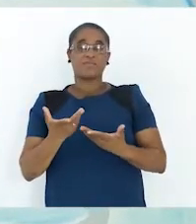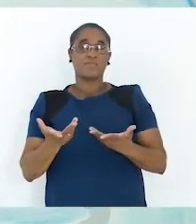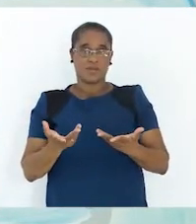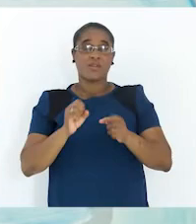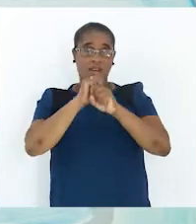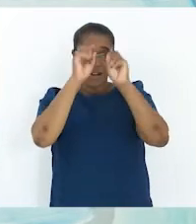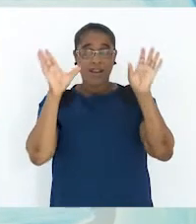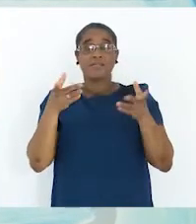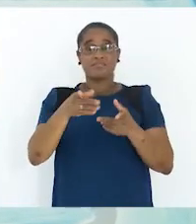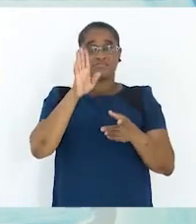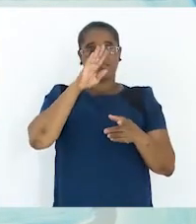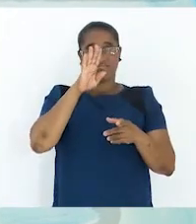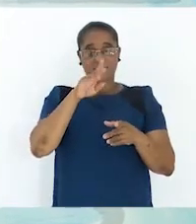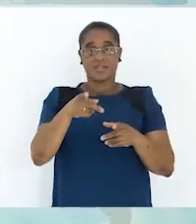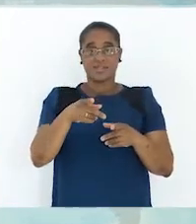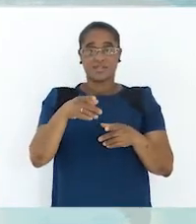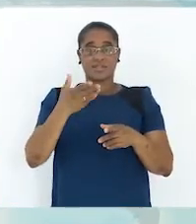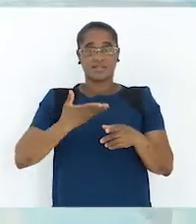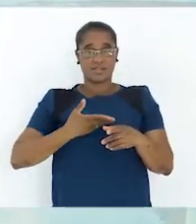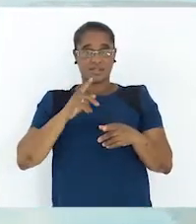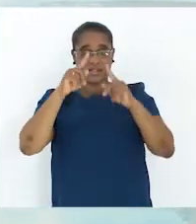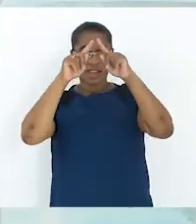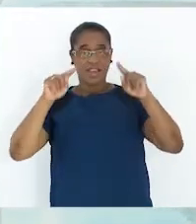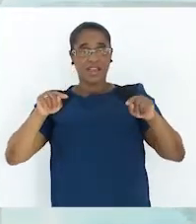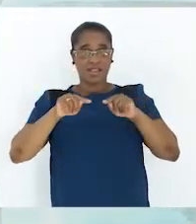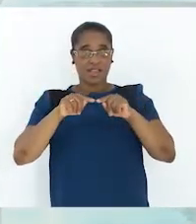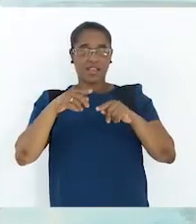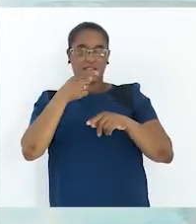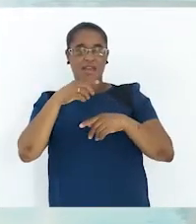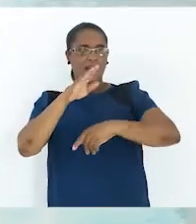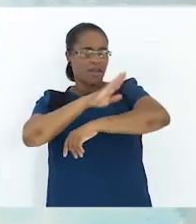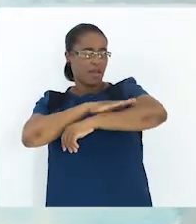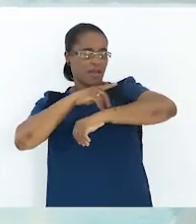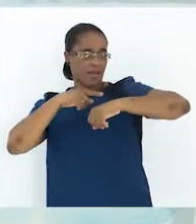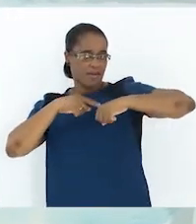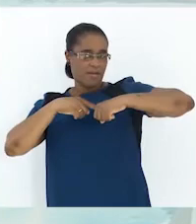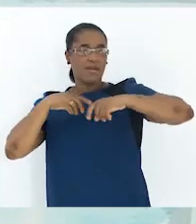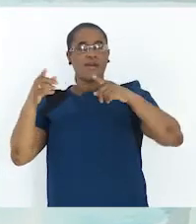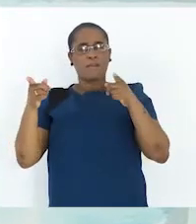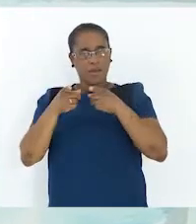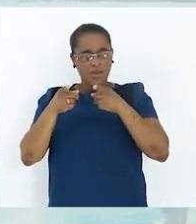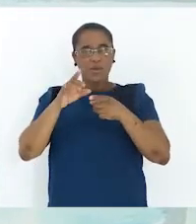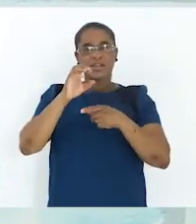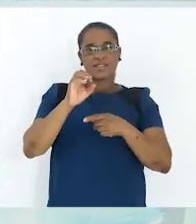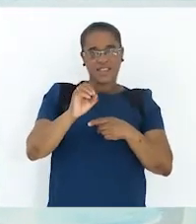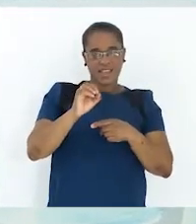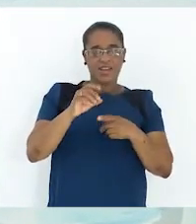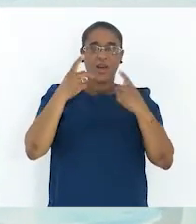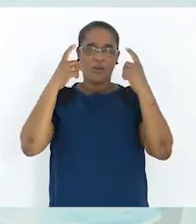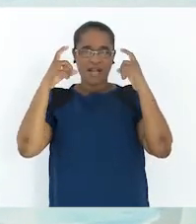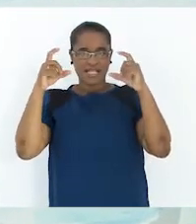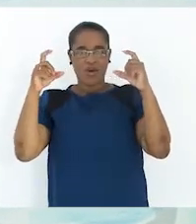Efetivamente, se delta for menor que zero, a equação é impossível em